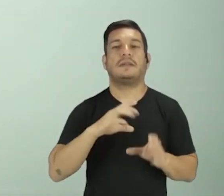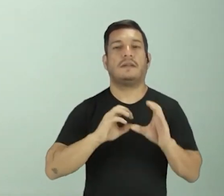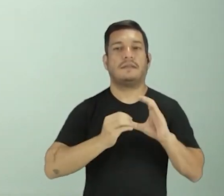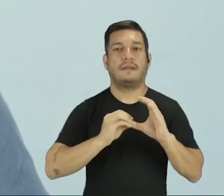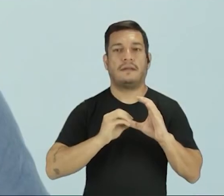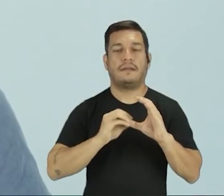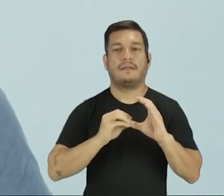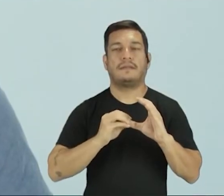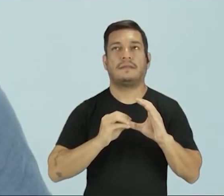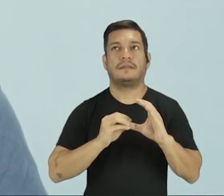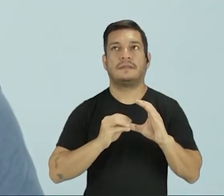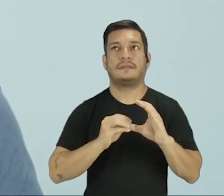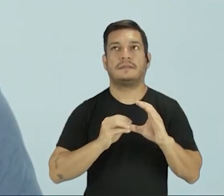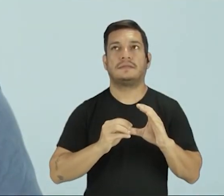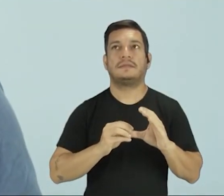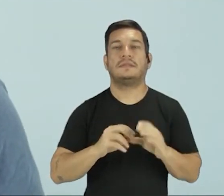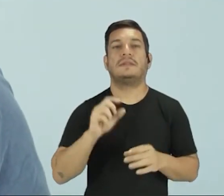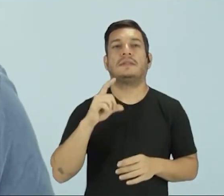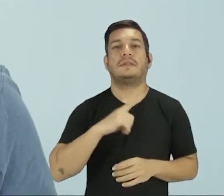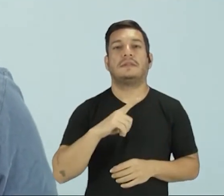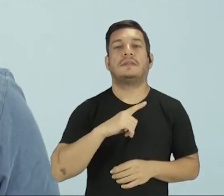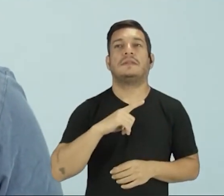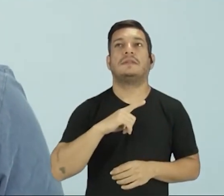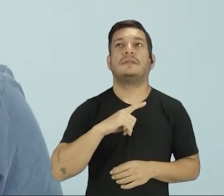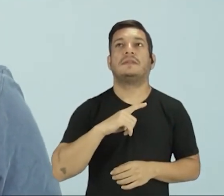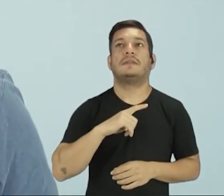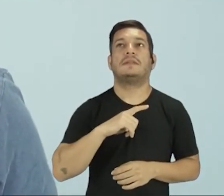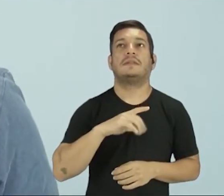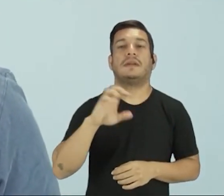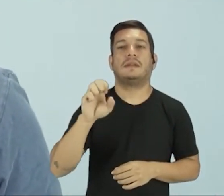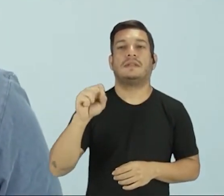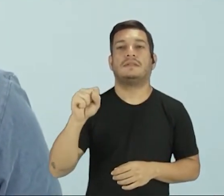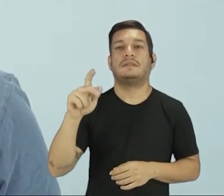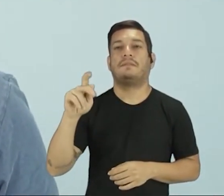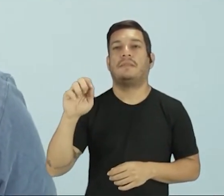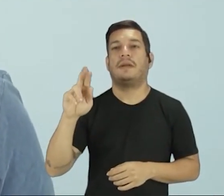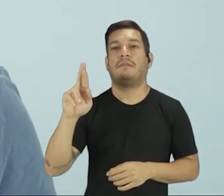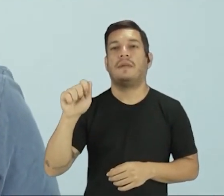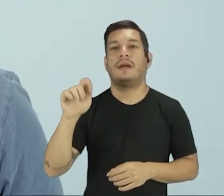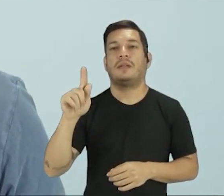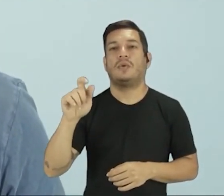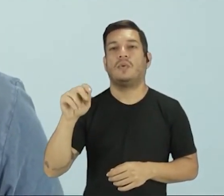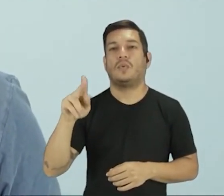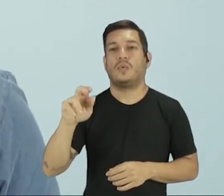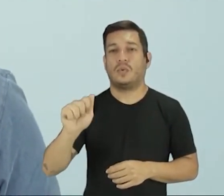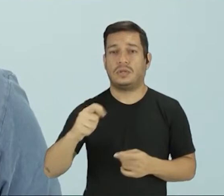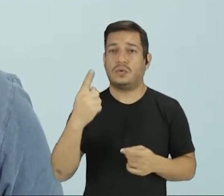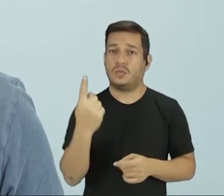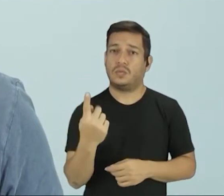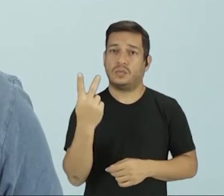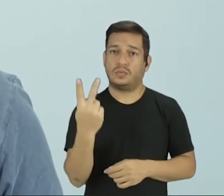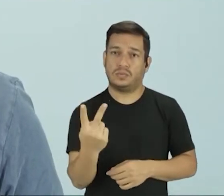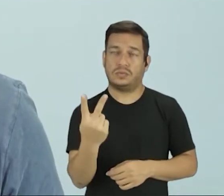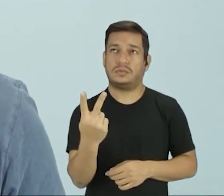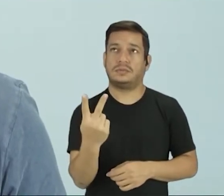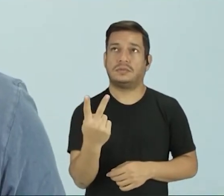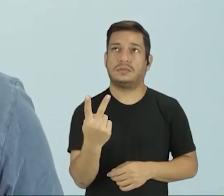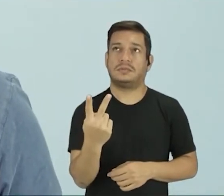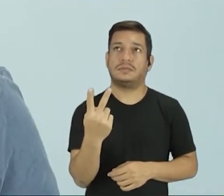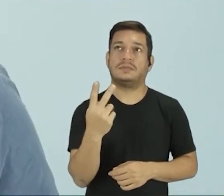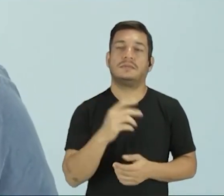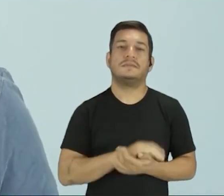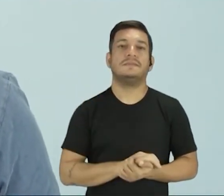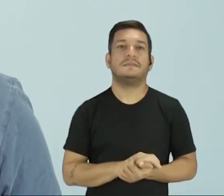células, né, na espermatogênese, espermatogônia, espermatócito 1, espermatócito 2, espermátide